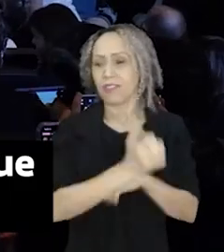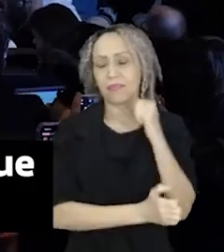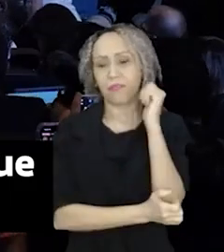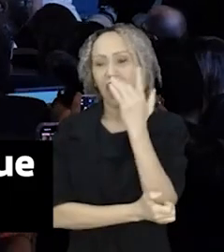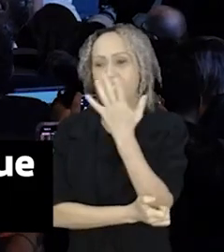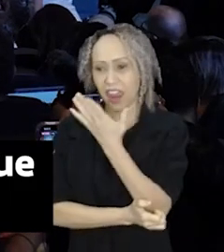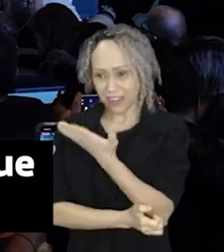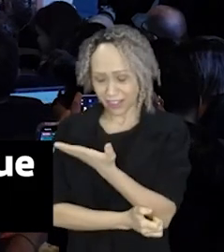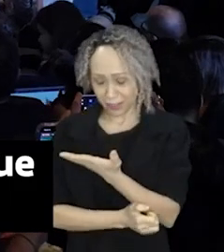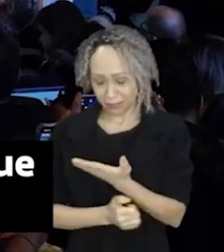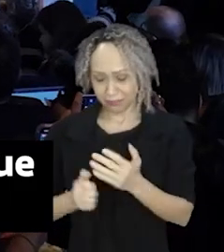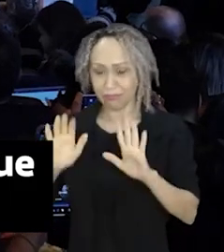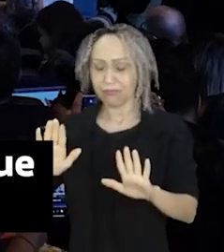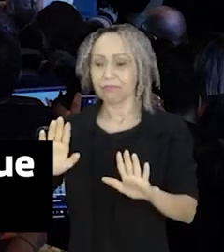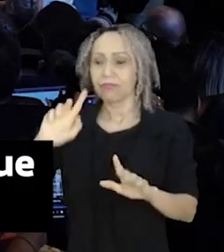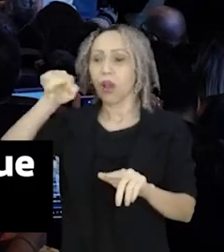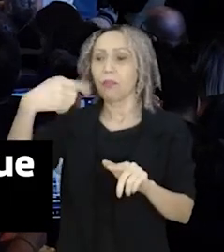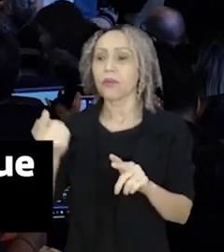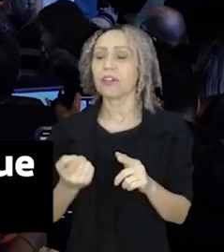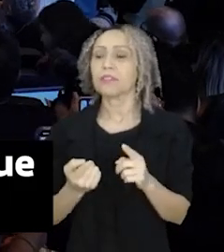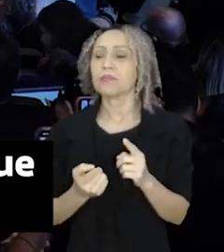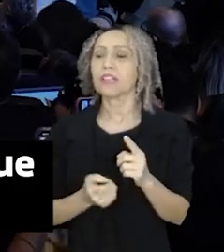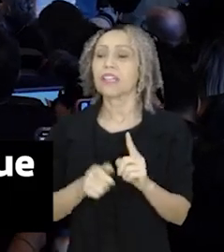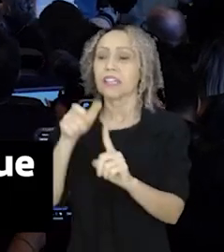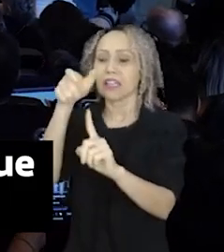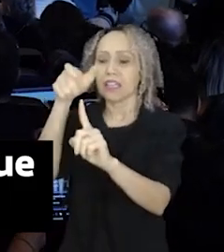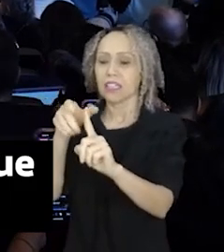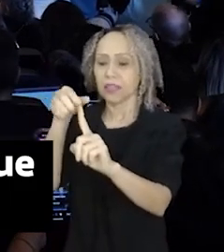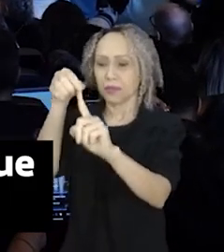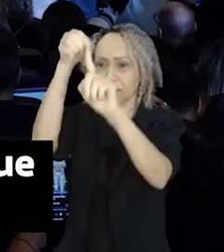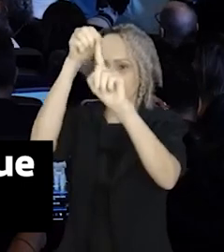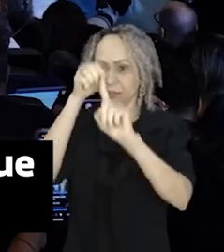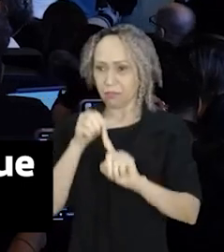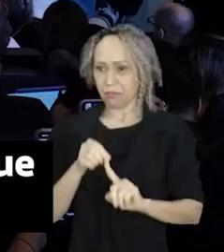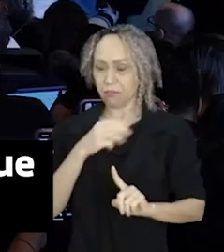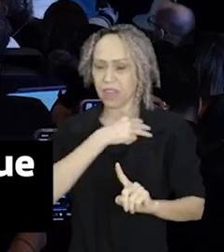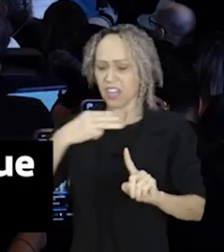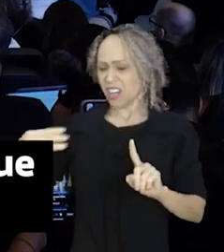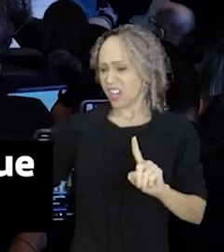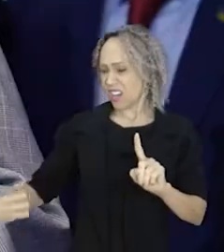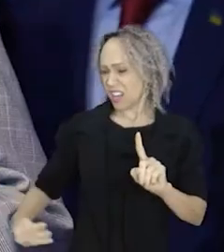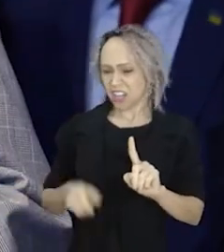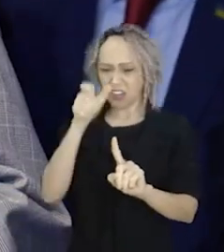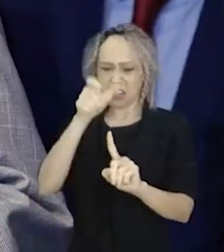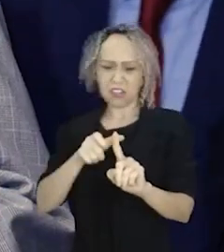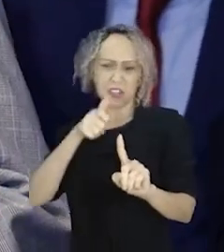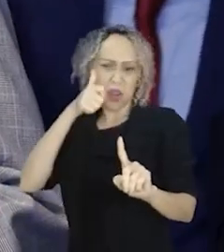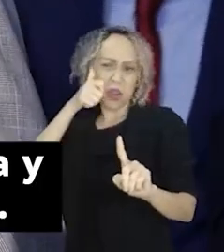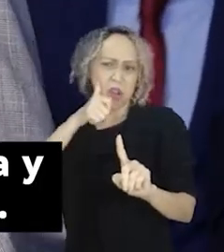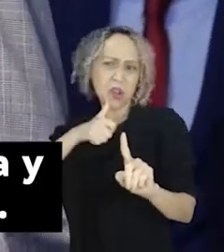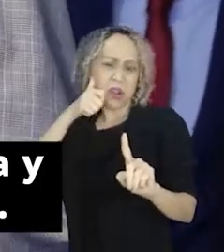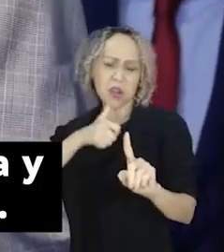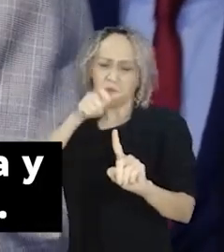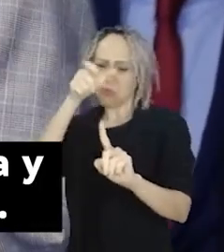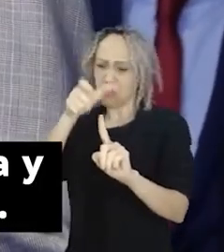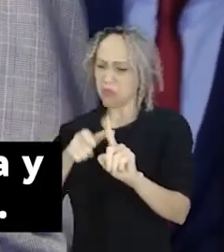Bem, a próxima ministra é uma companheira que teve um papel extremamente importante na campanha.